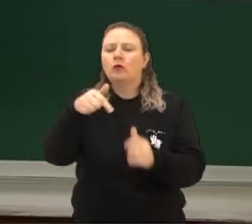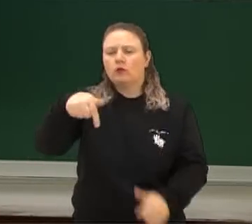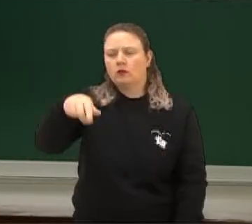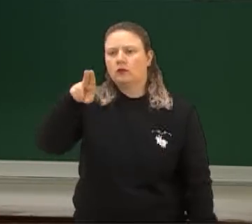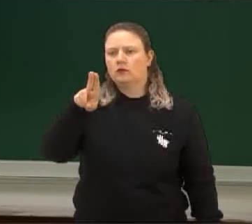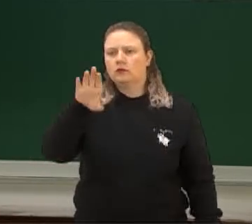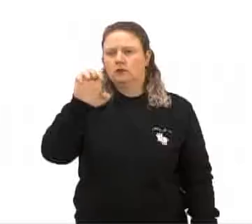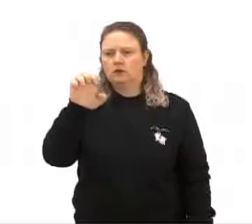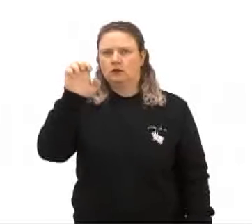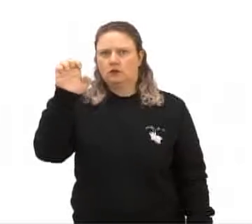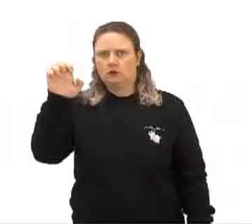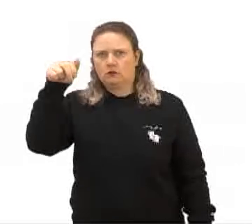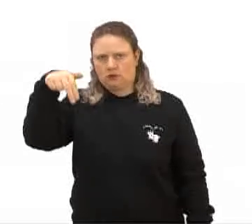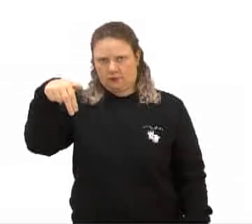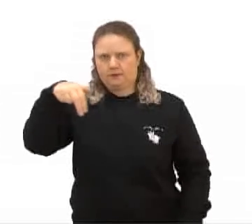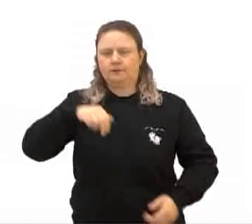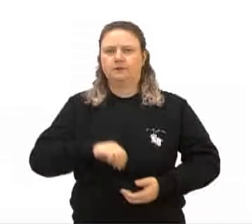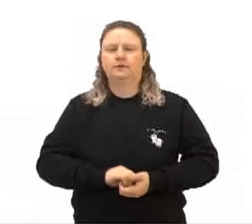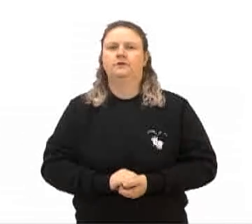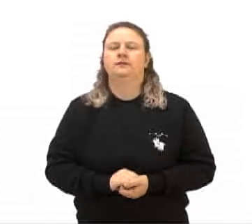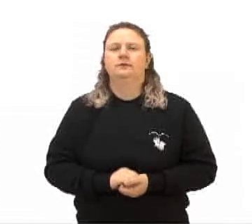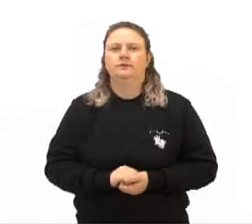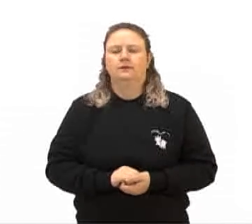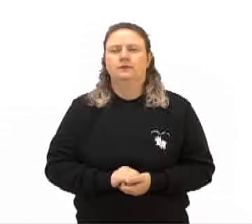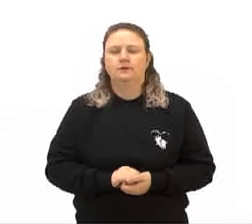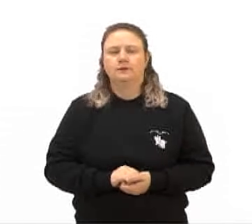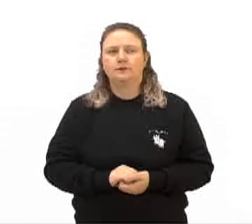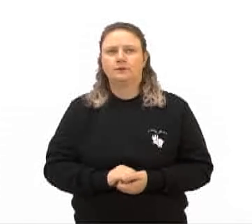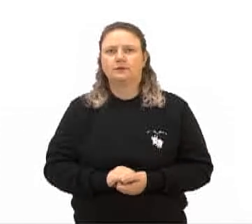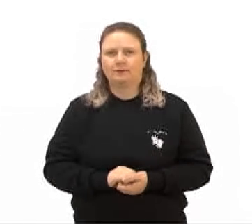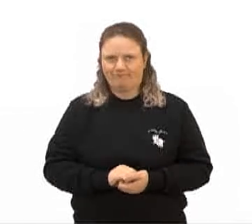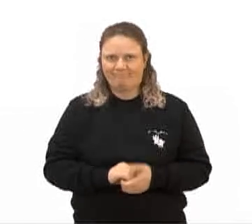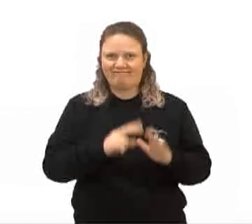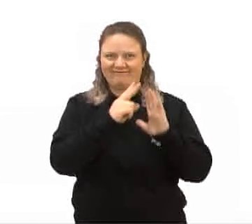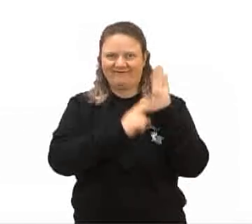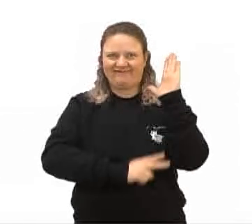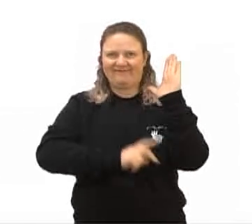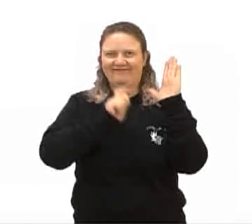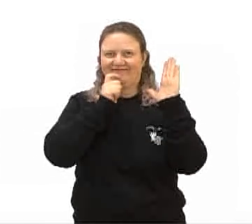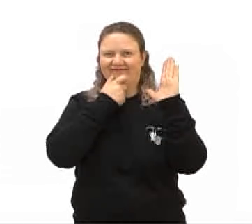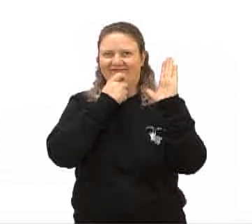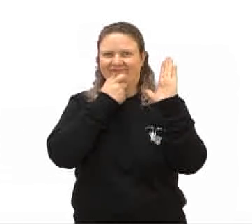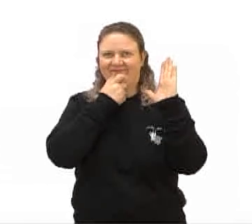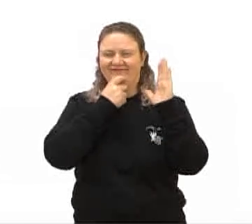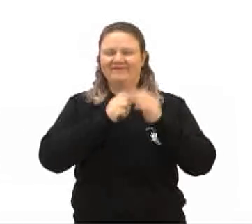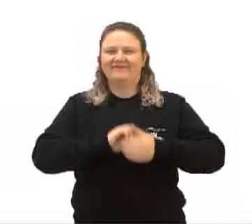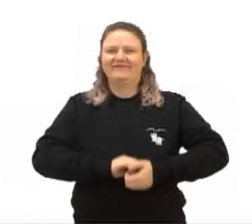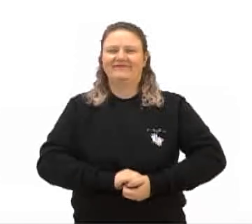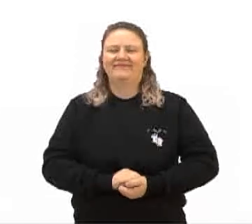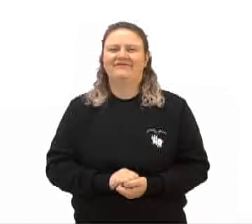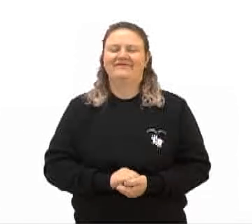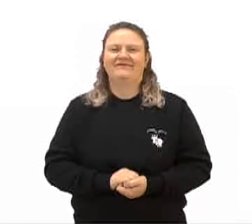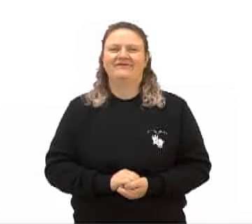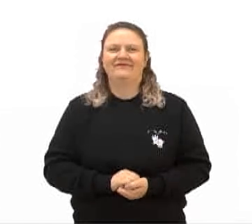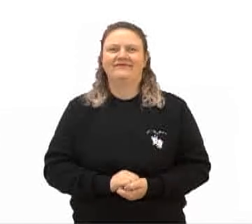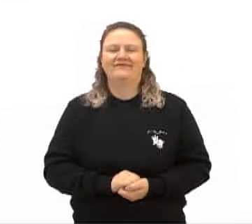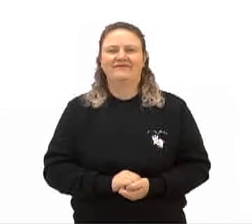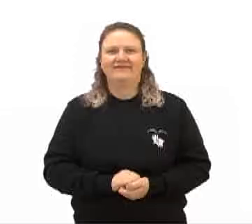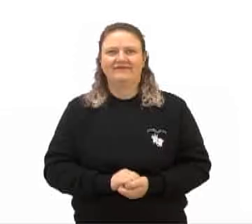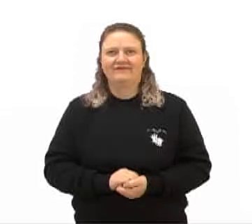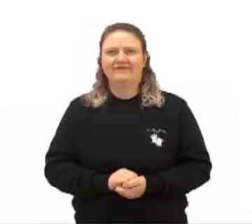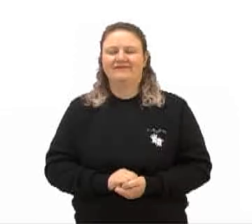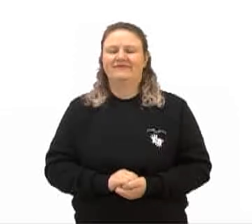was diagnosed with AIDS in 1987. He died in 1991 at the age